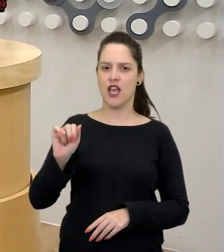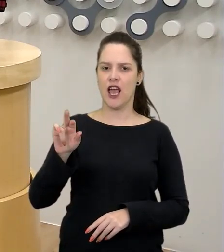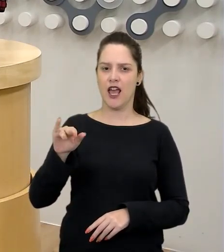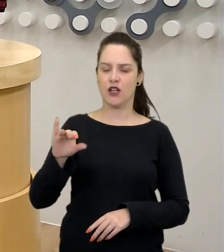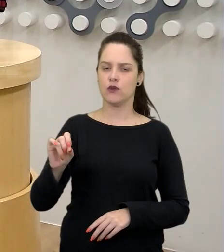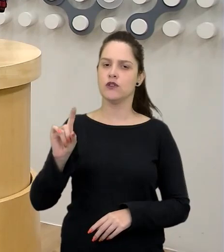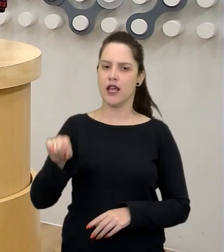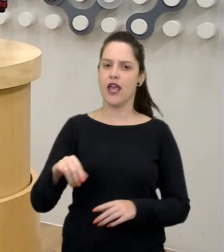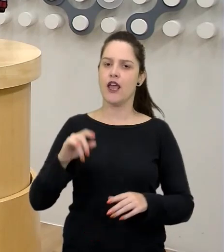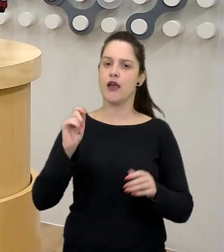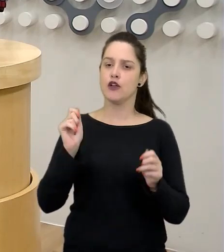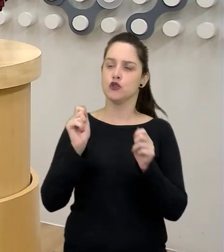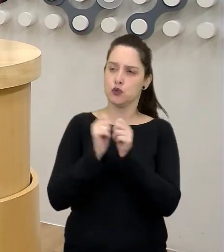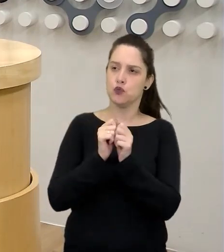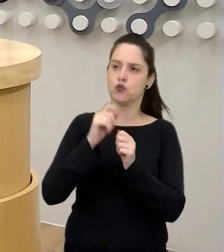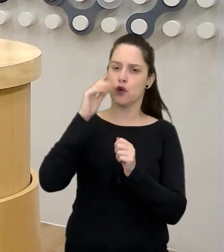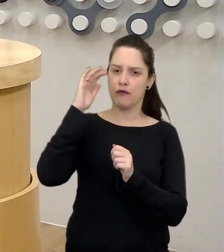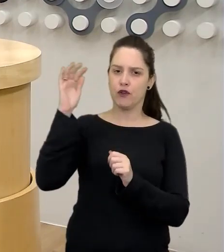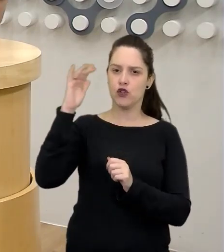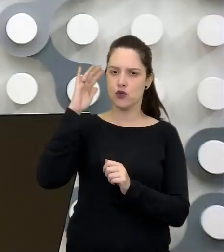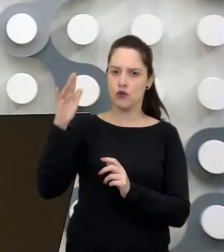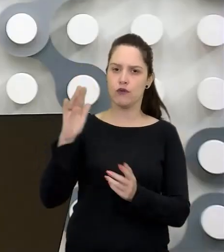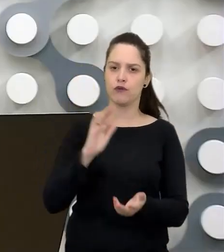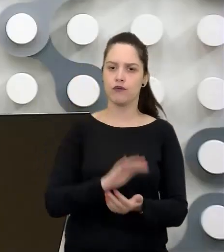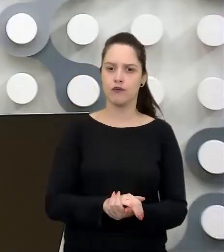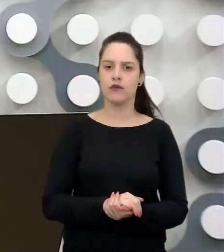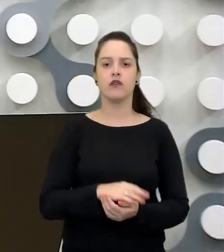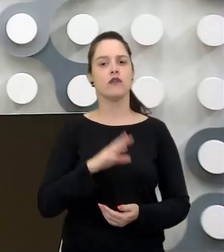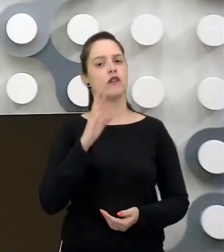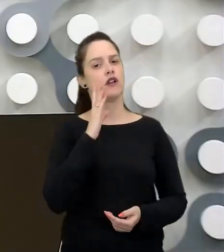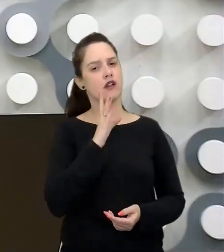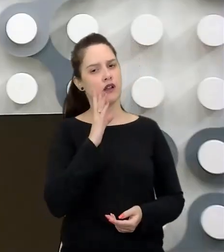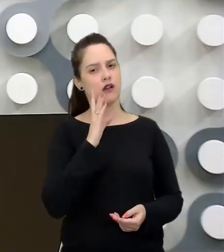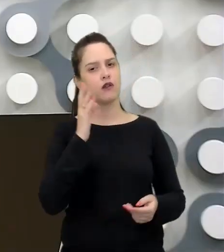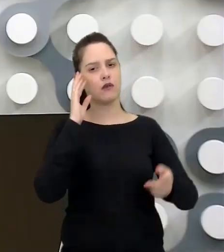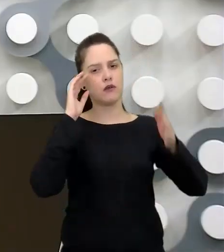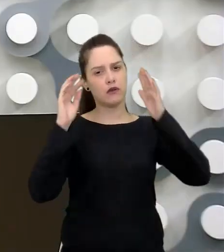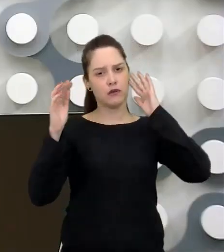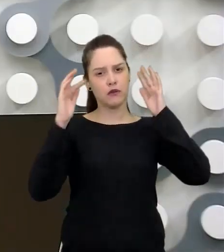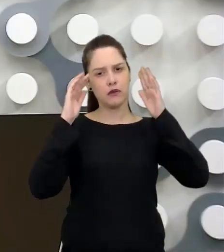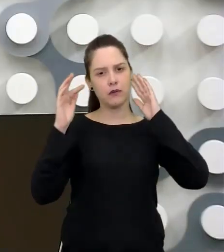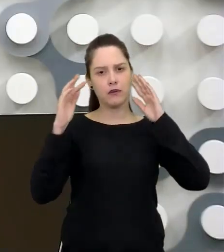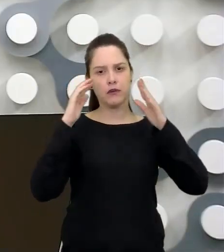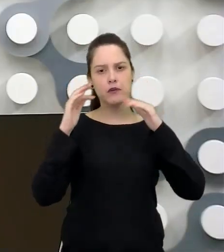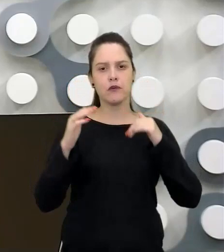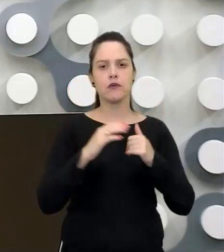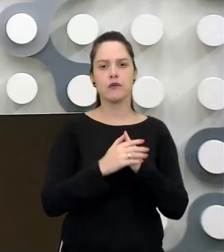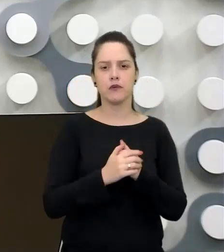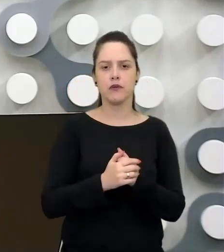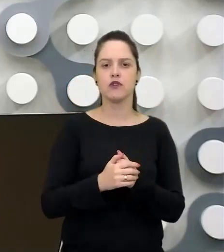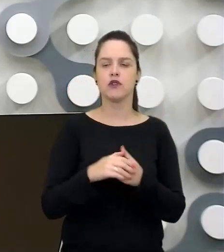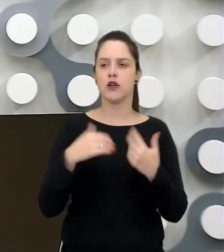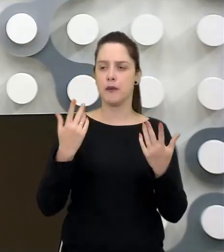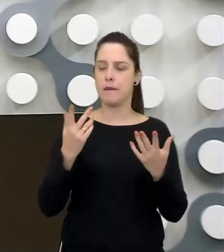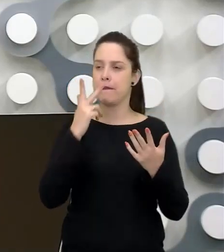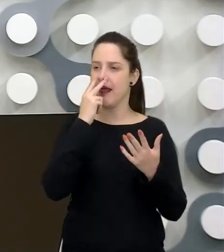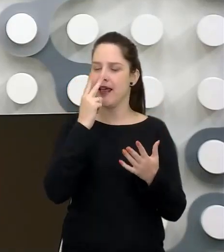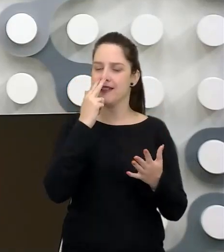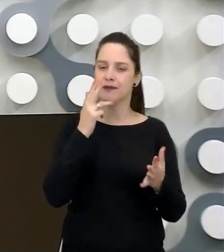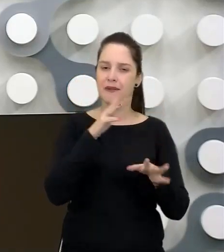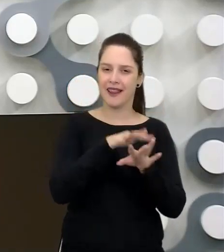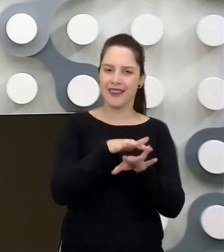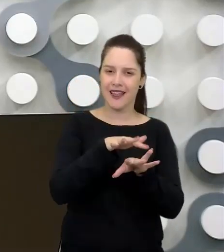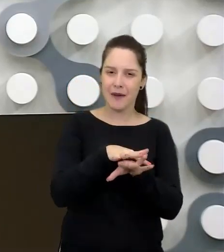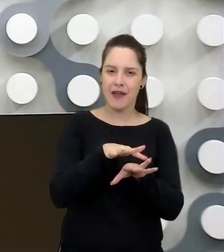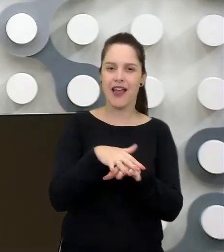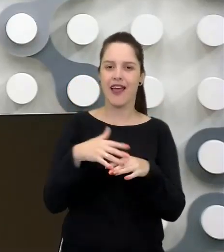filosofia. Que legal, então aquela coisa que comecei a pensar, né? Se os filósofos foram os primeiros matemáticos, Então eles